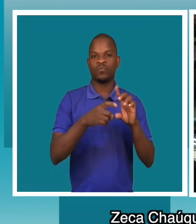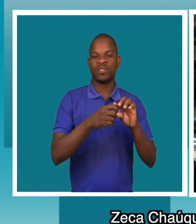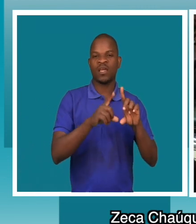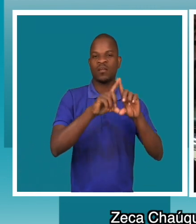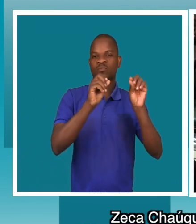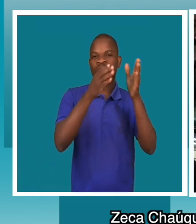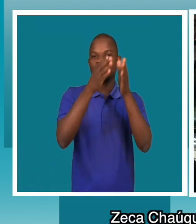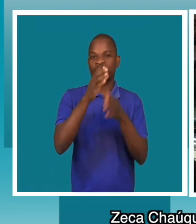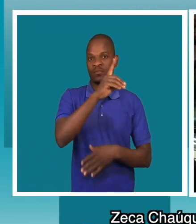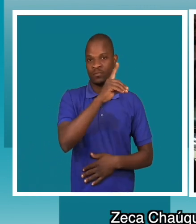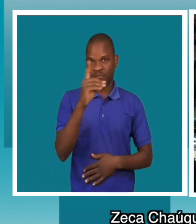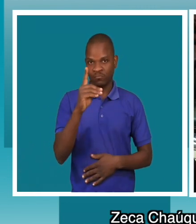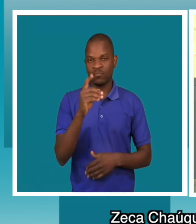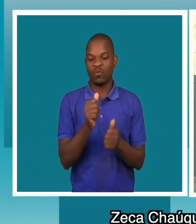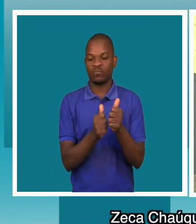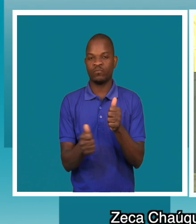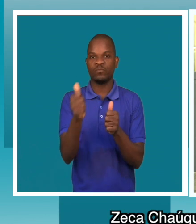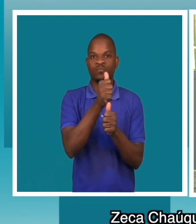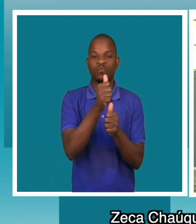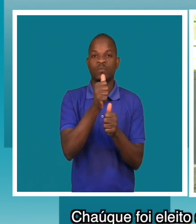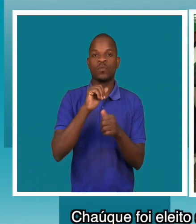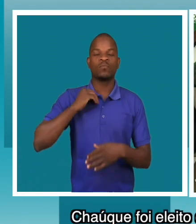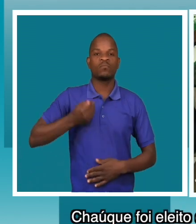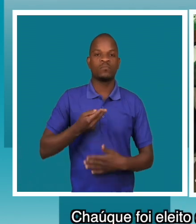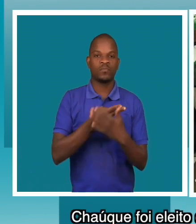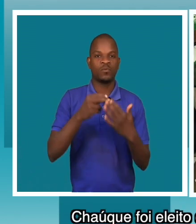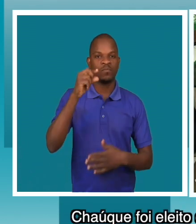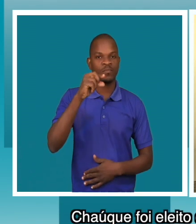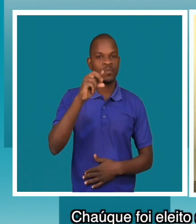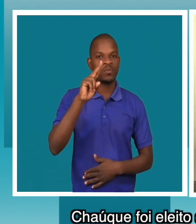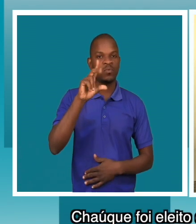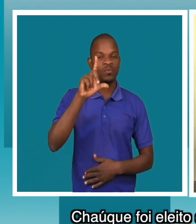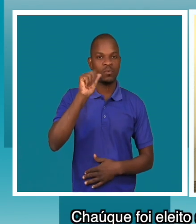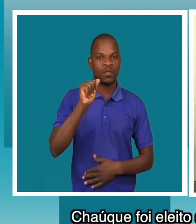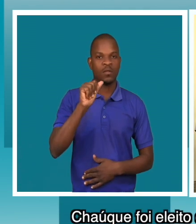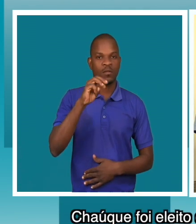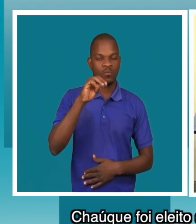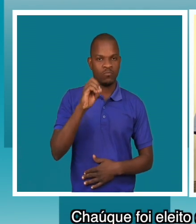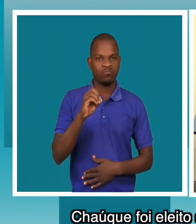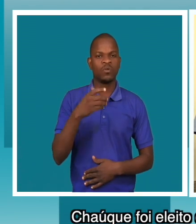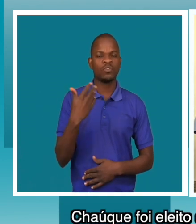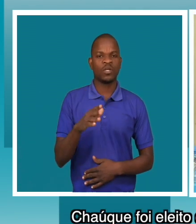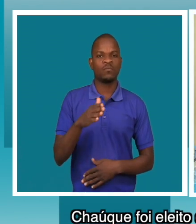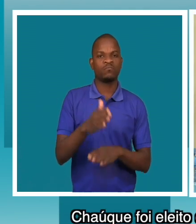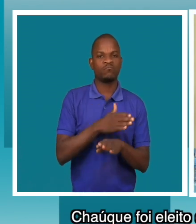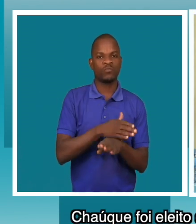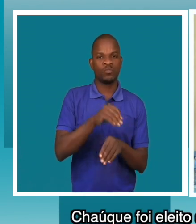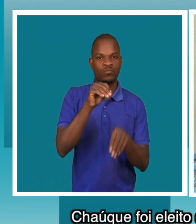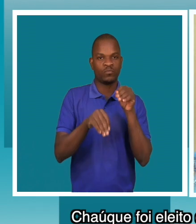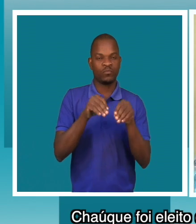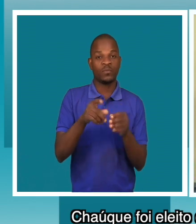Paralímpico de Moçambique e sucede Farida Gulam. Chauk foi eleito na Assembleia Geral deste organismo